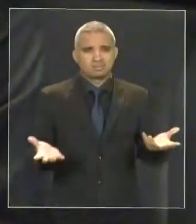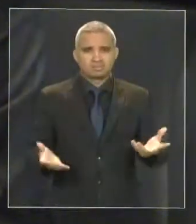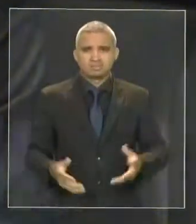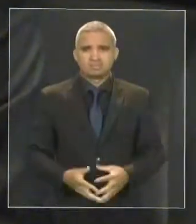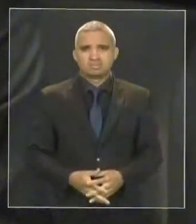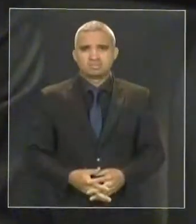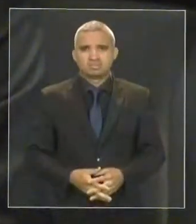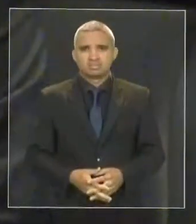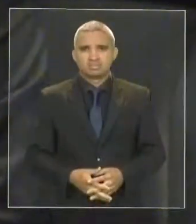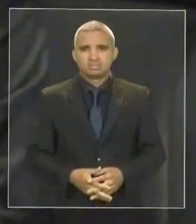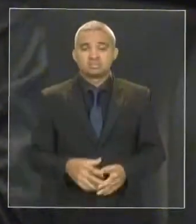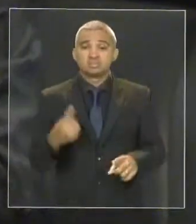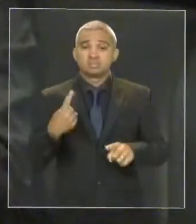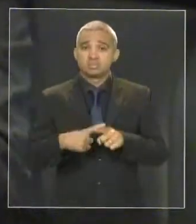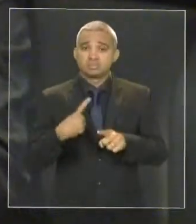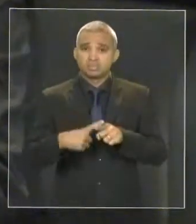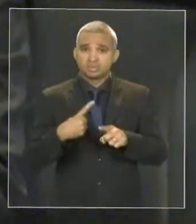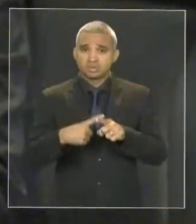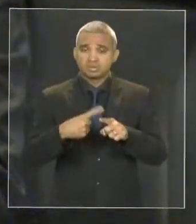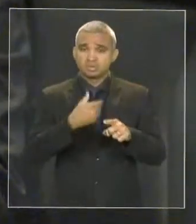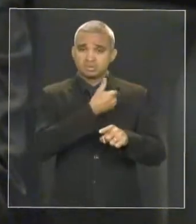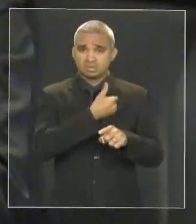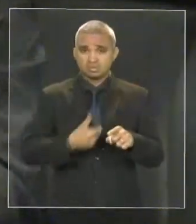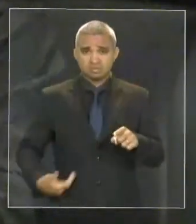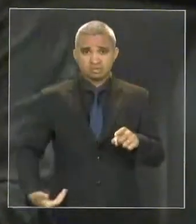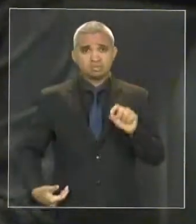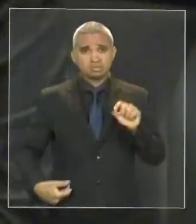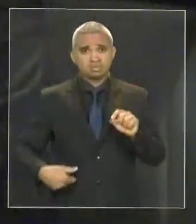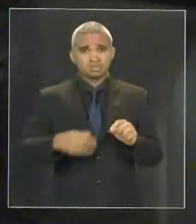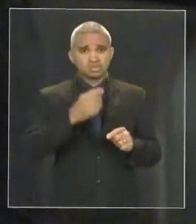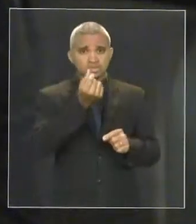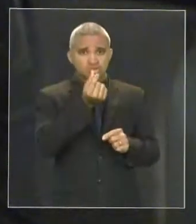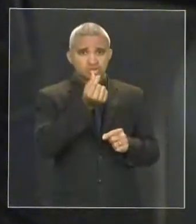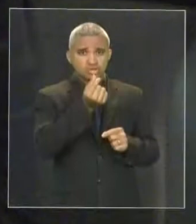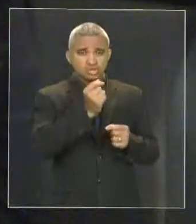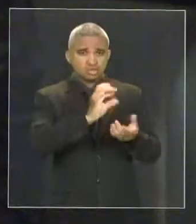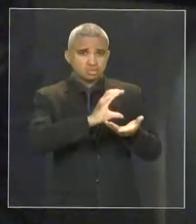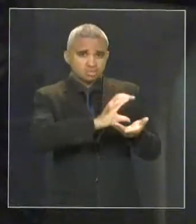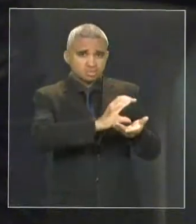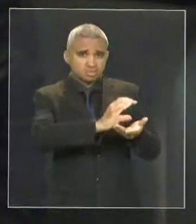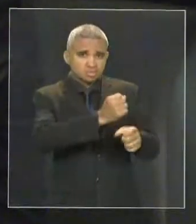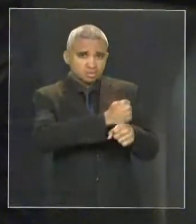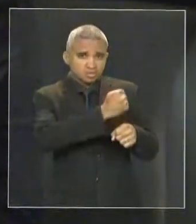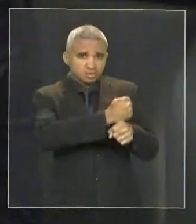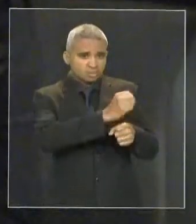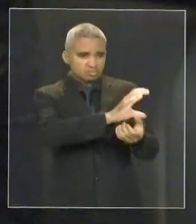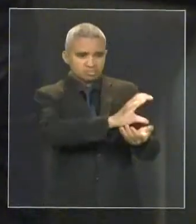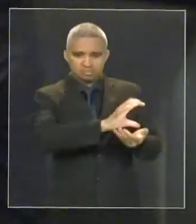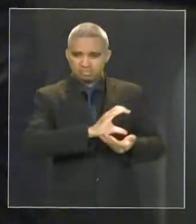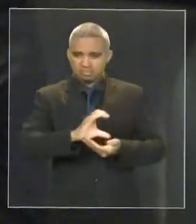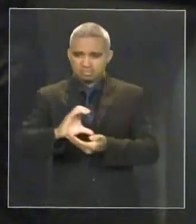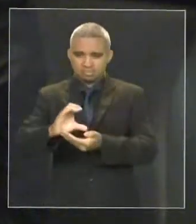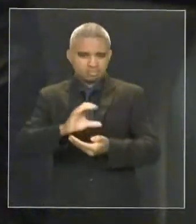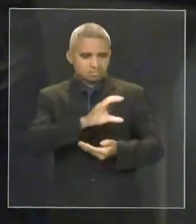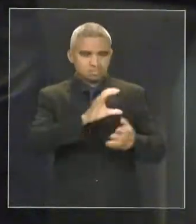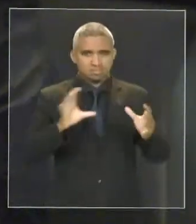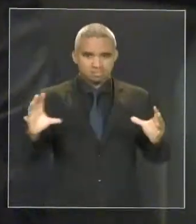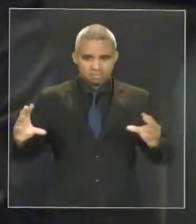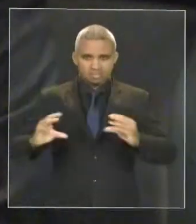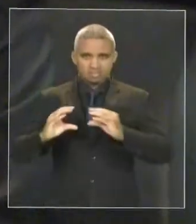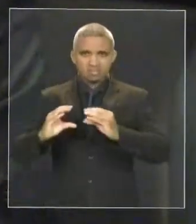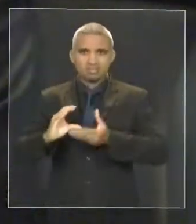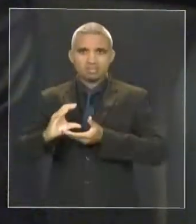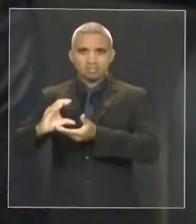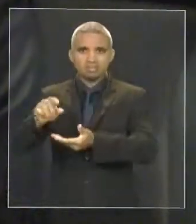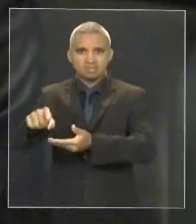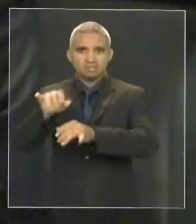que ele retira o dinheiro que era para construir as escolas, para colocar numa propaganda e falar em escolas que não existem, quem acaba sofrendo